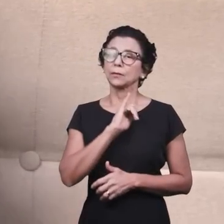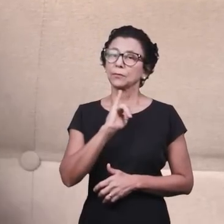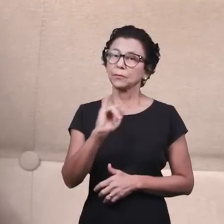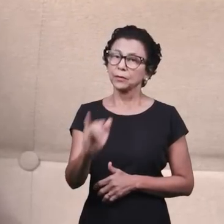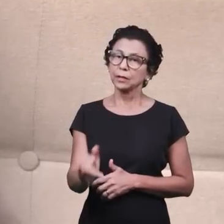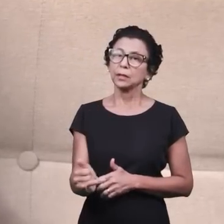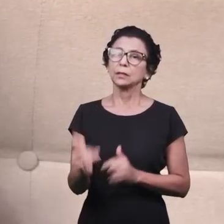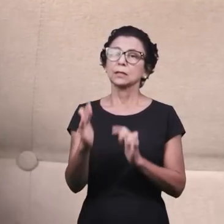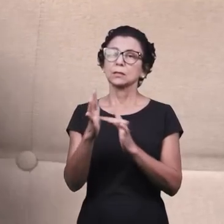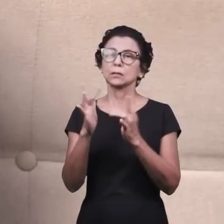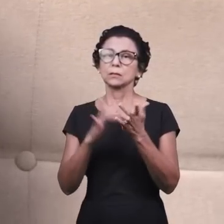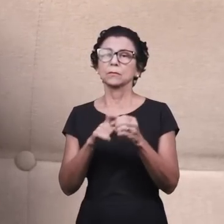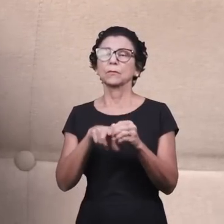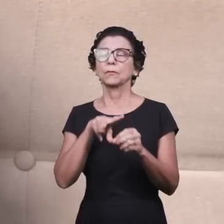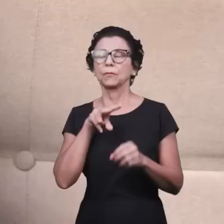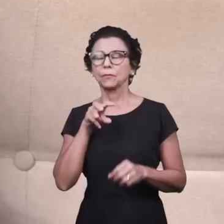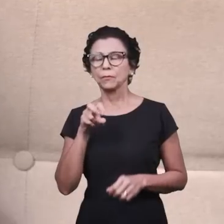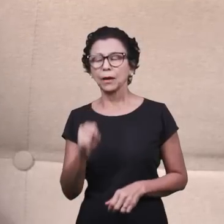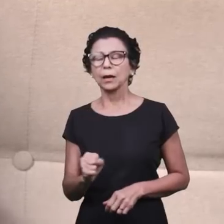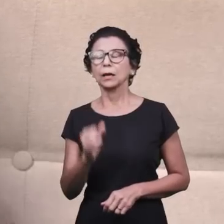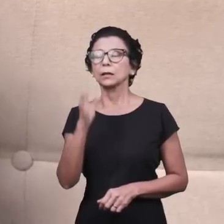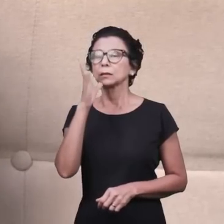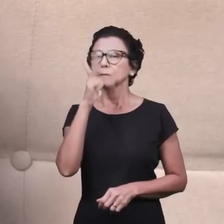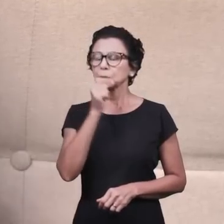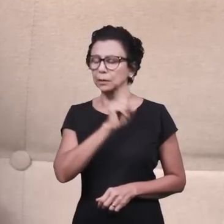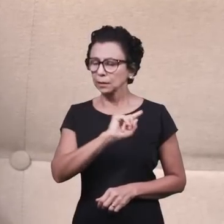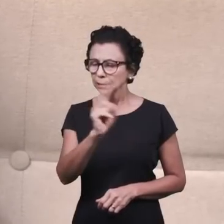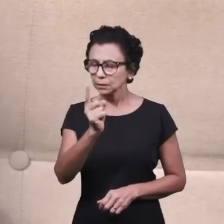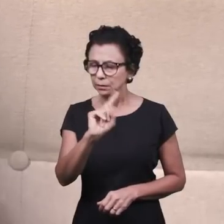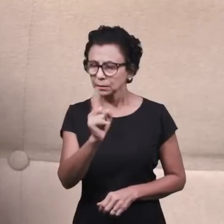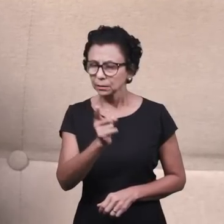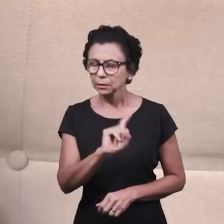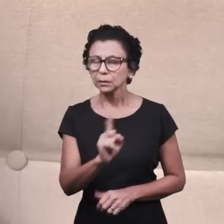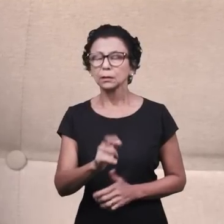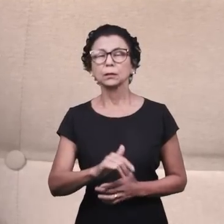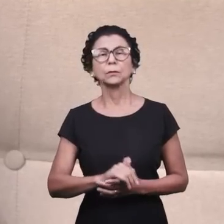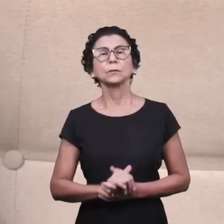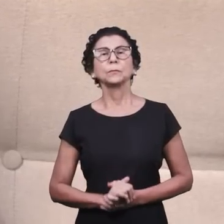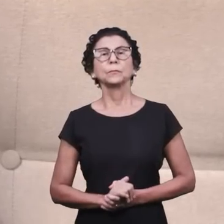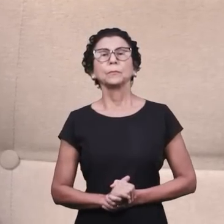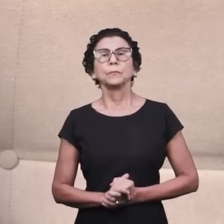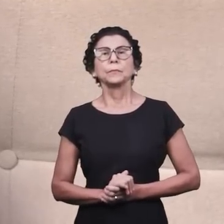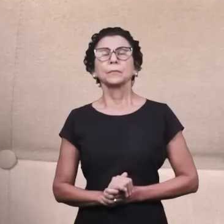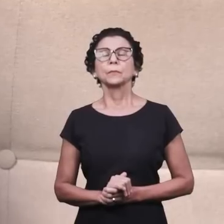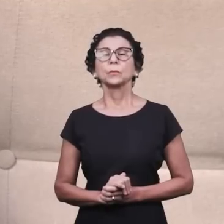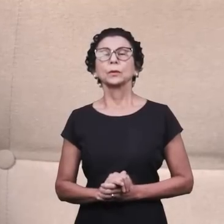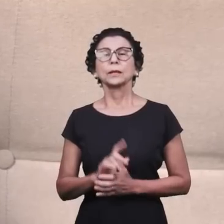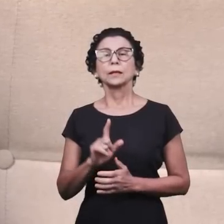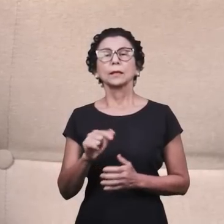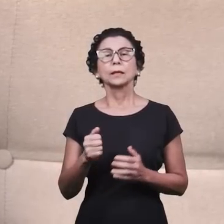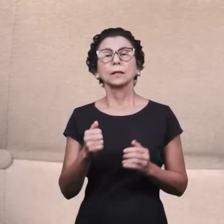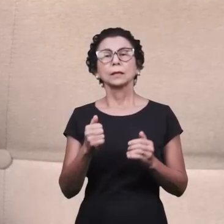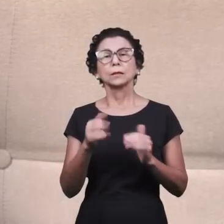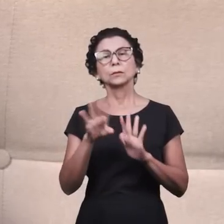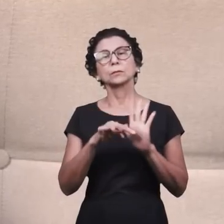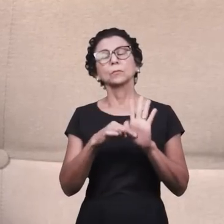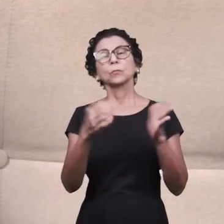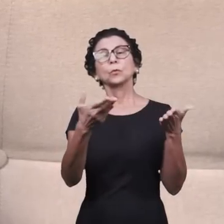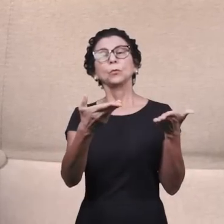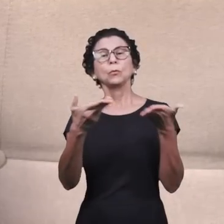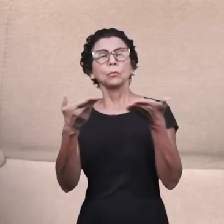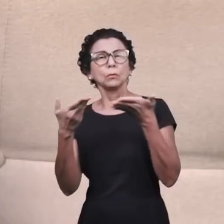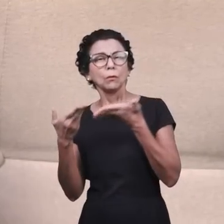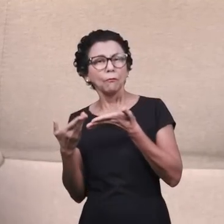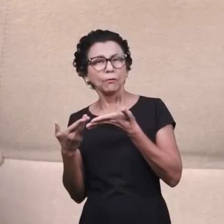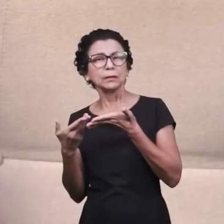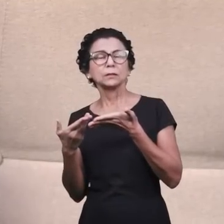está próximo, ele vem sem demora, ele não vai tardar, porque é um convite que é feito já